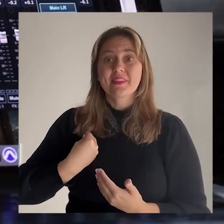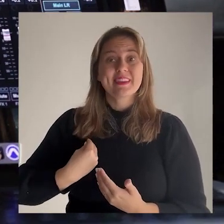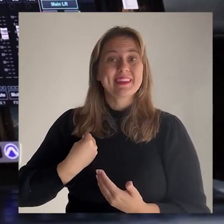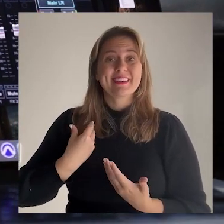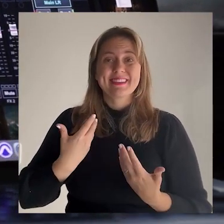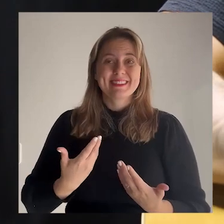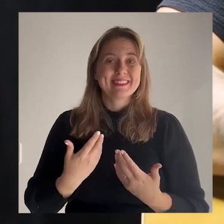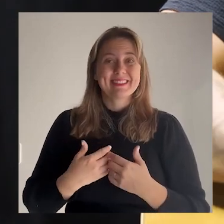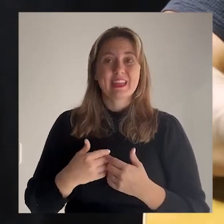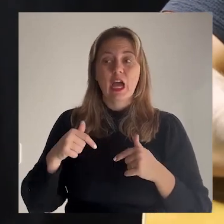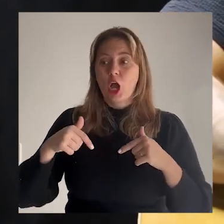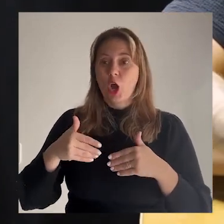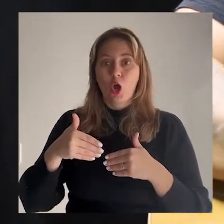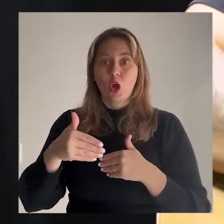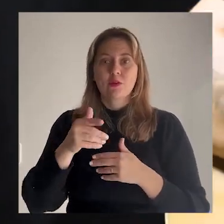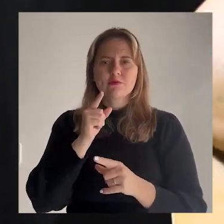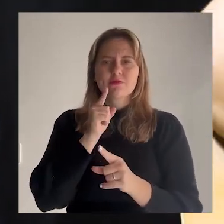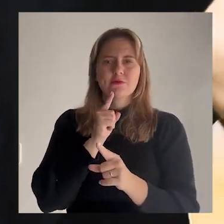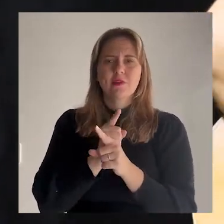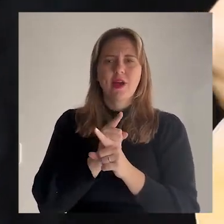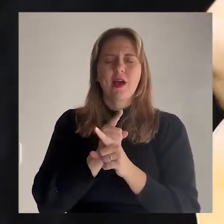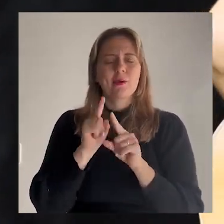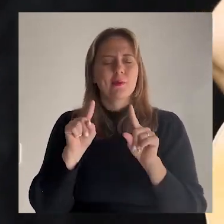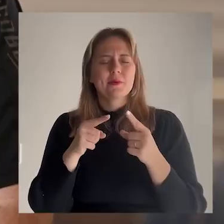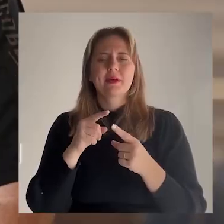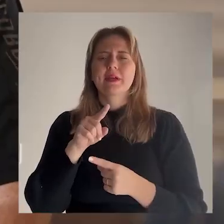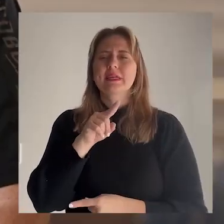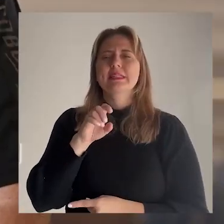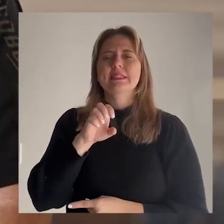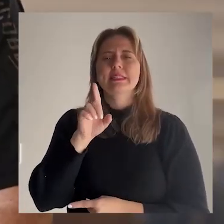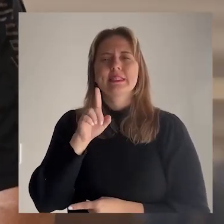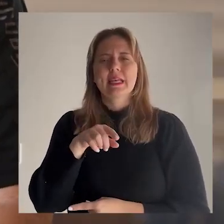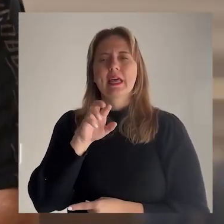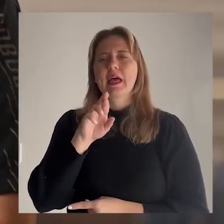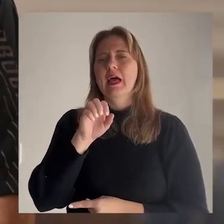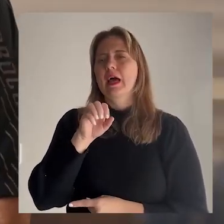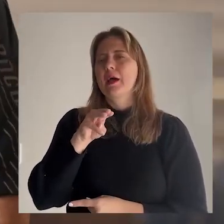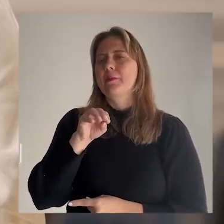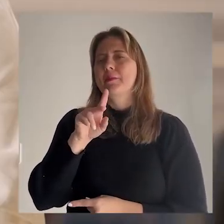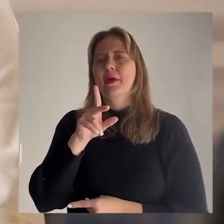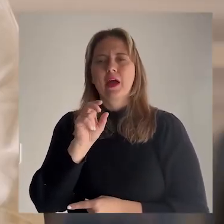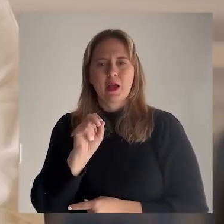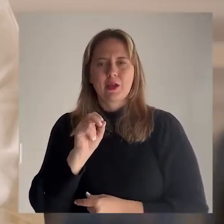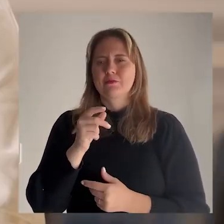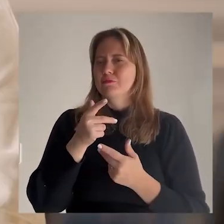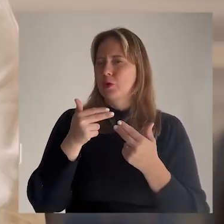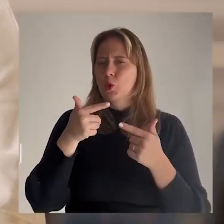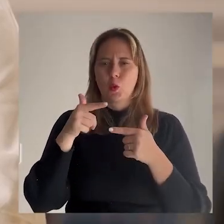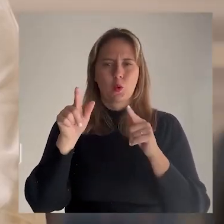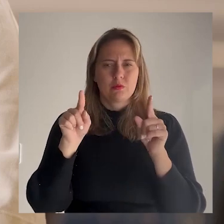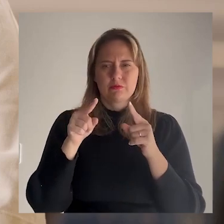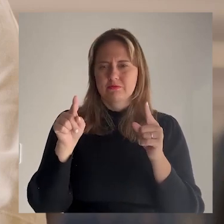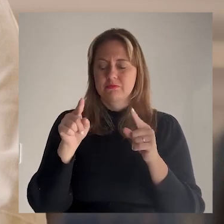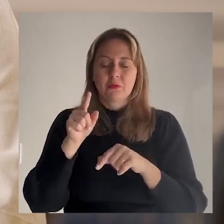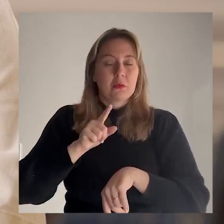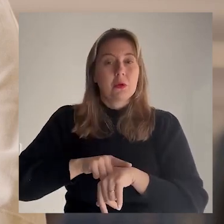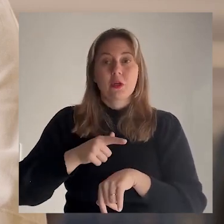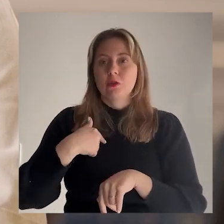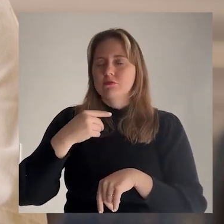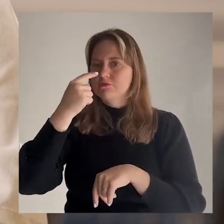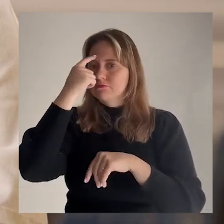eu consigo me identificar mais cantando Zé Ramalho e outros artistas a mais. No momento que eu botei na minha